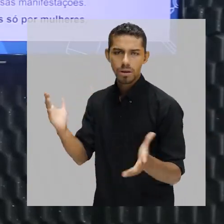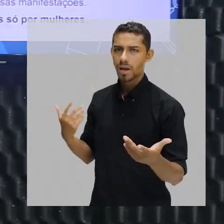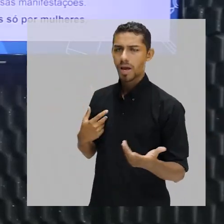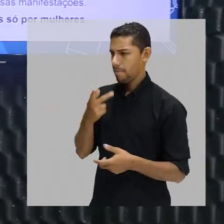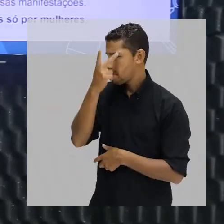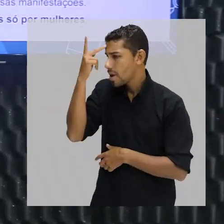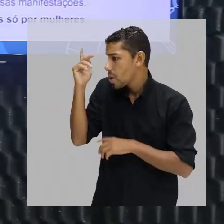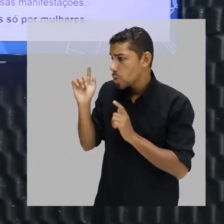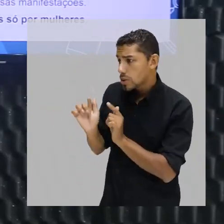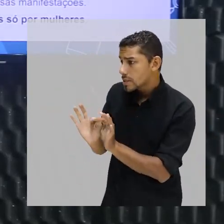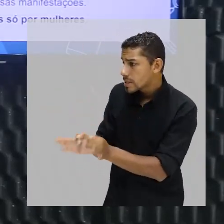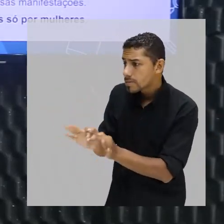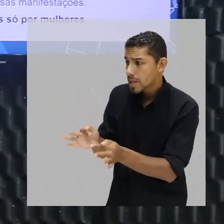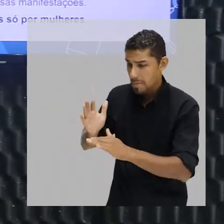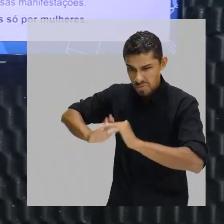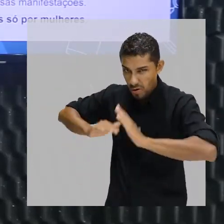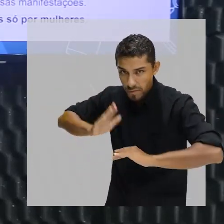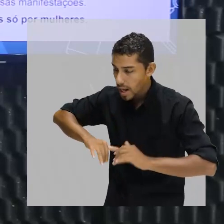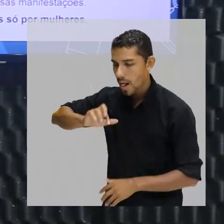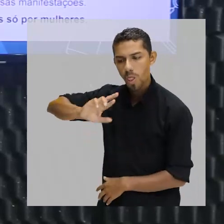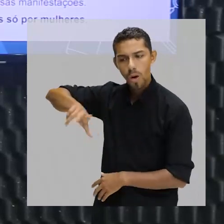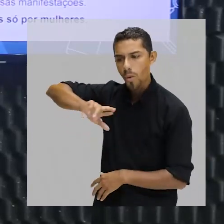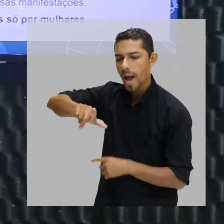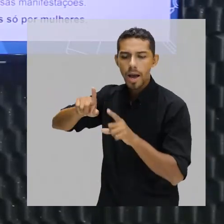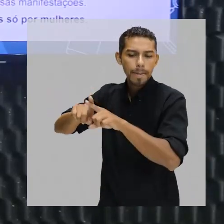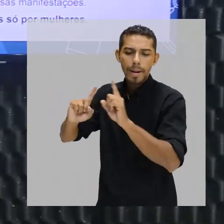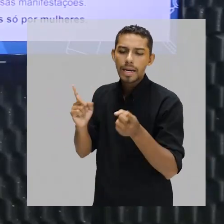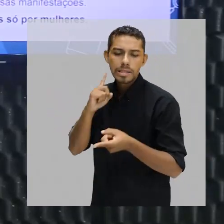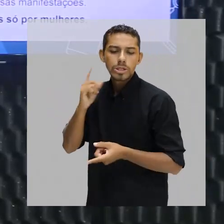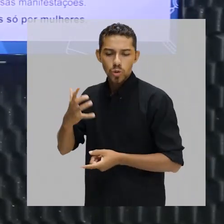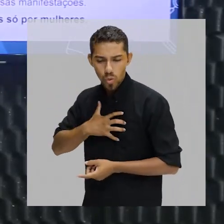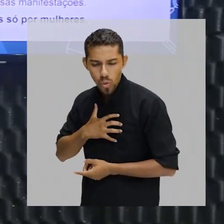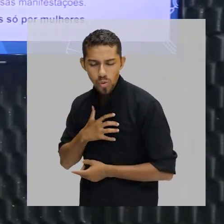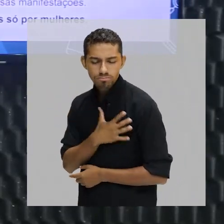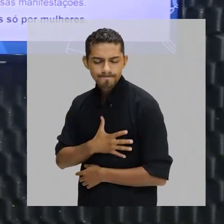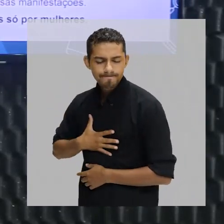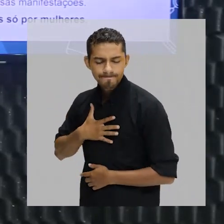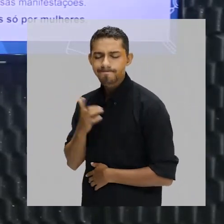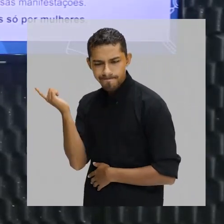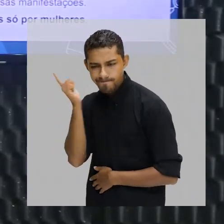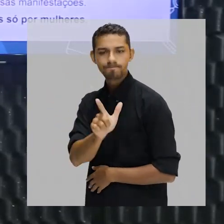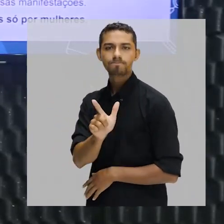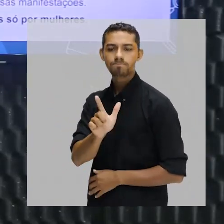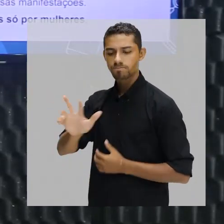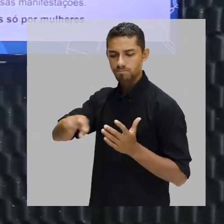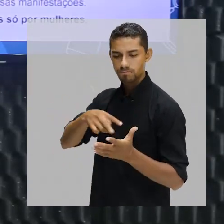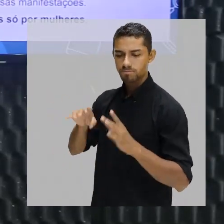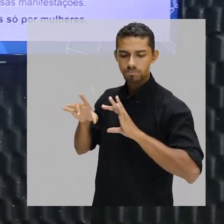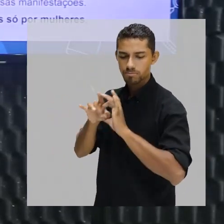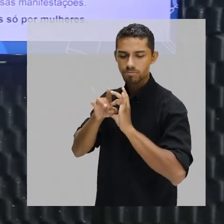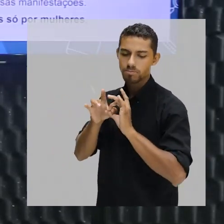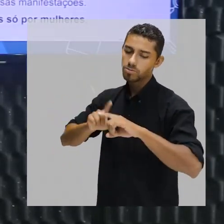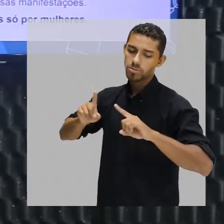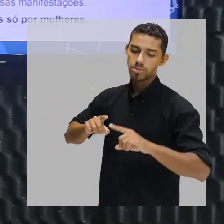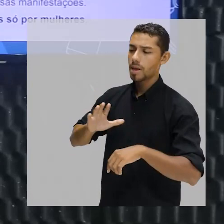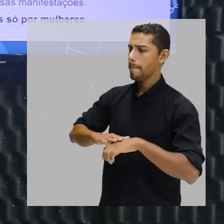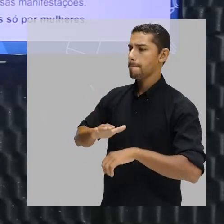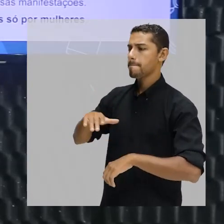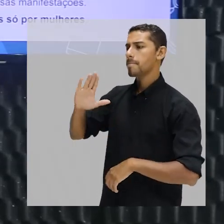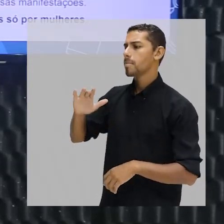muito simples, mas que gosta desse processo cultural e sente prazer nisso. Em alguns casos, a participação é exclusivamente masculina